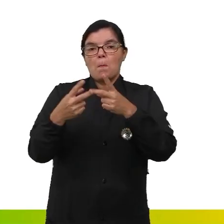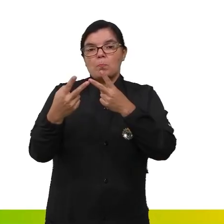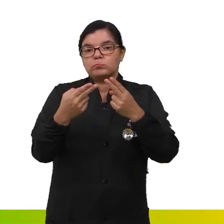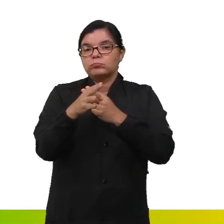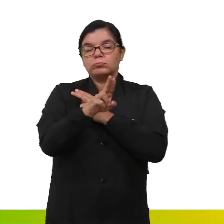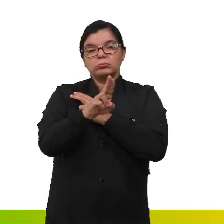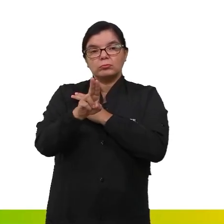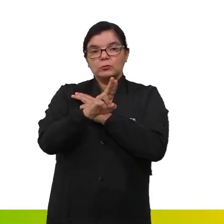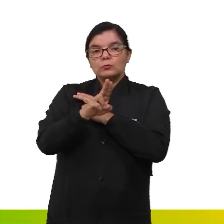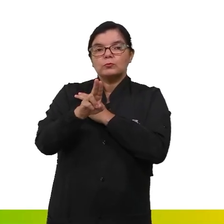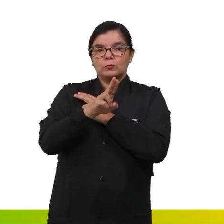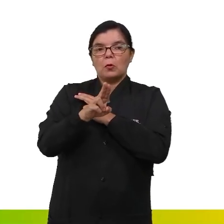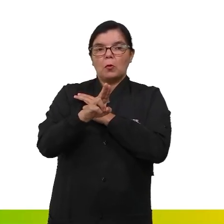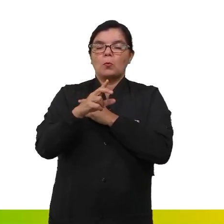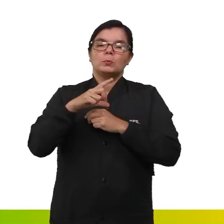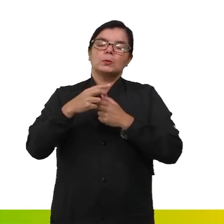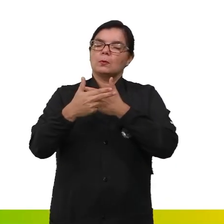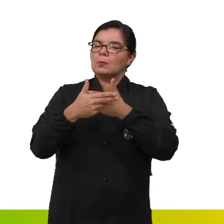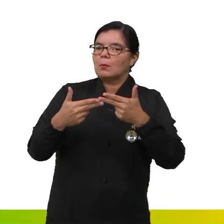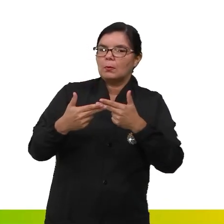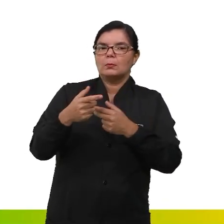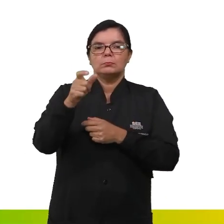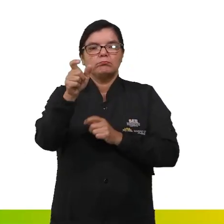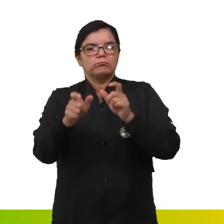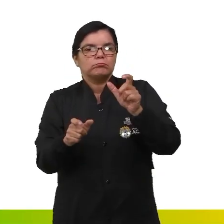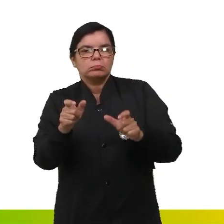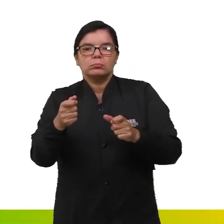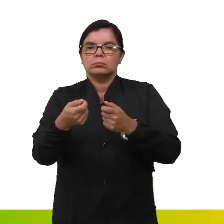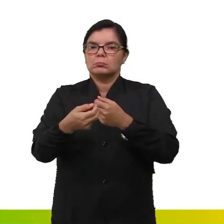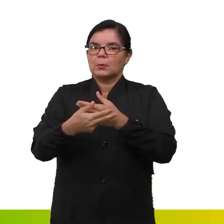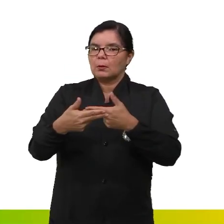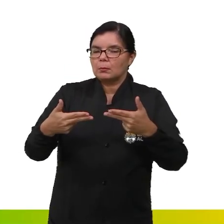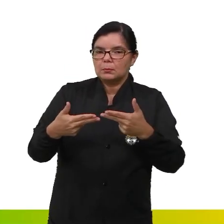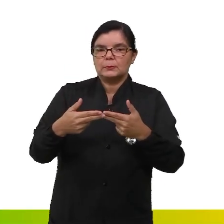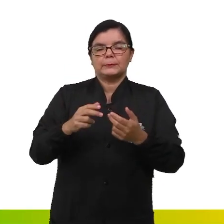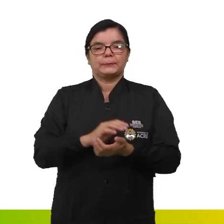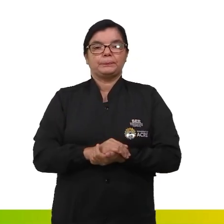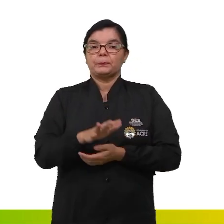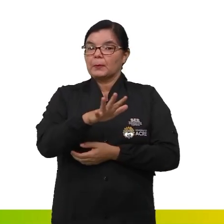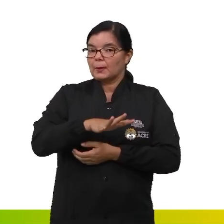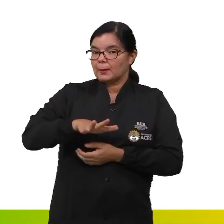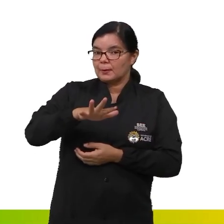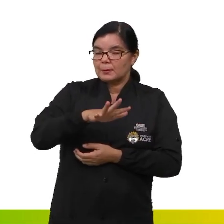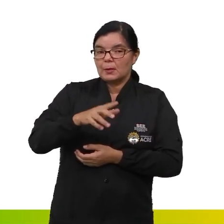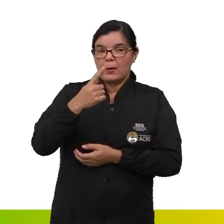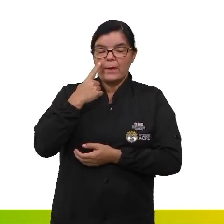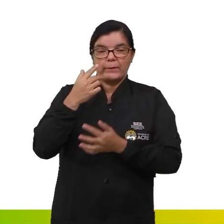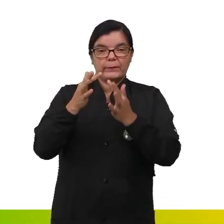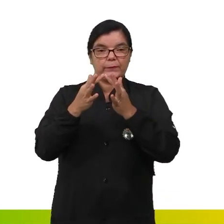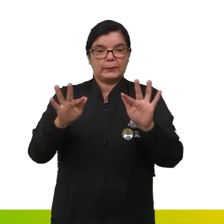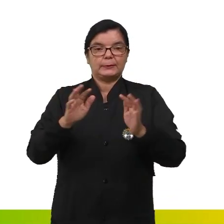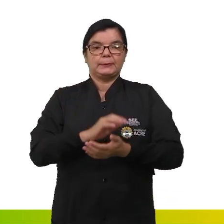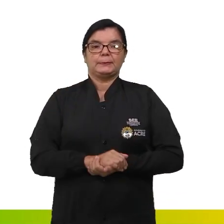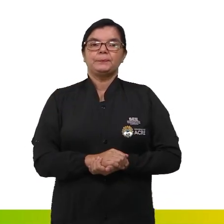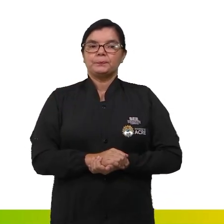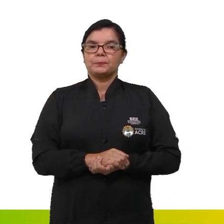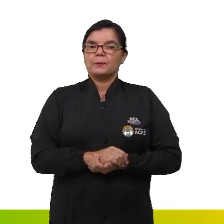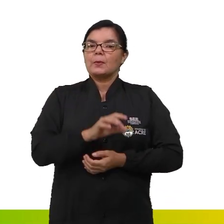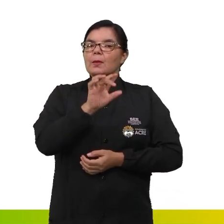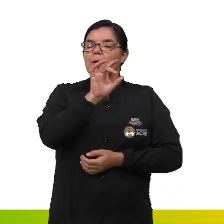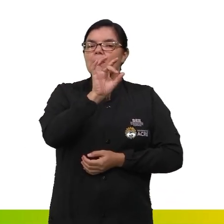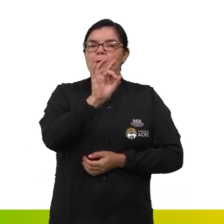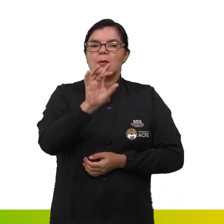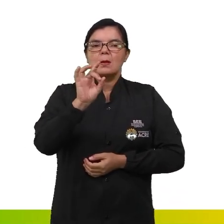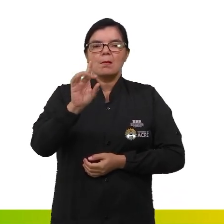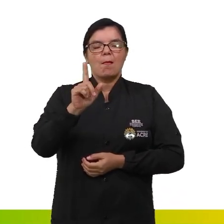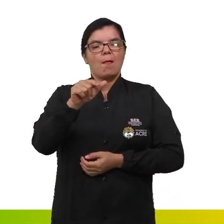por nomes genéricos, que pode ser coisa, gente, negócios no geral. Então, observa aí a frase. Cada